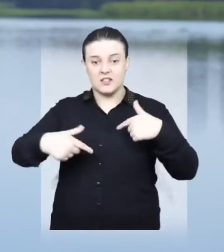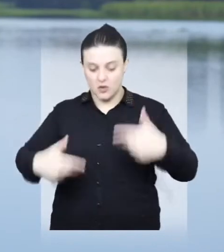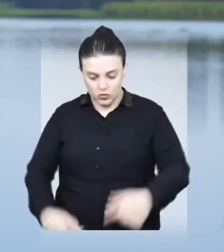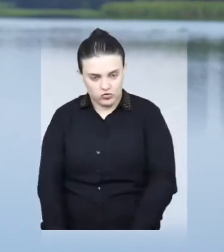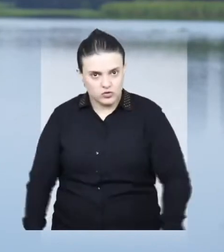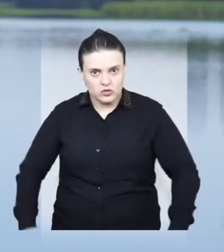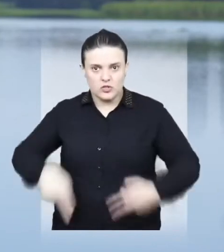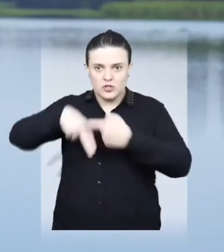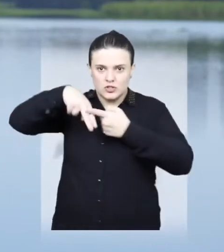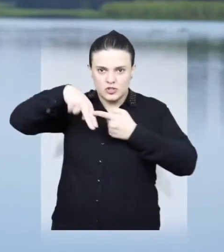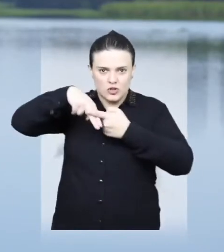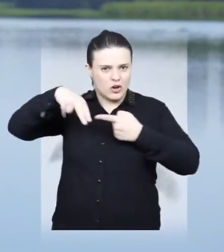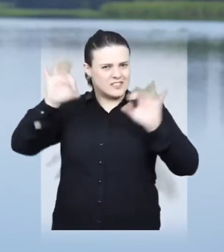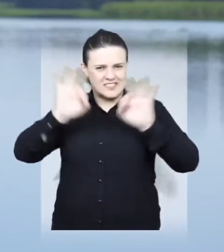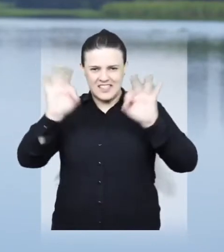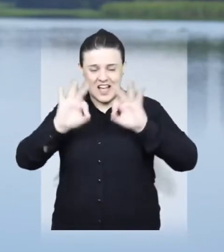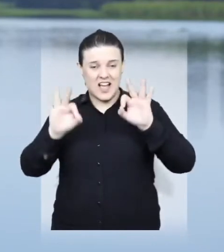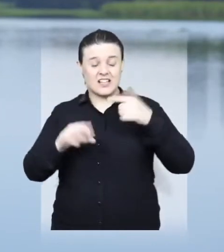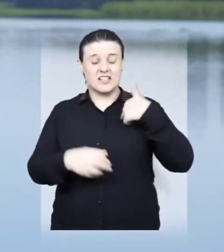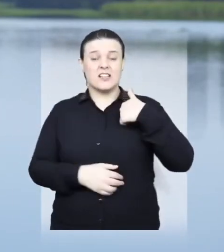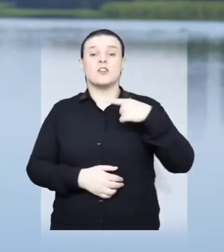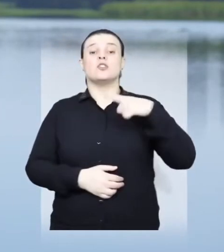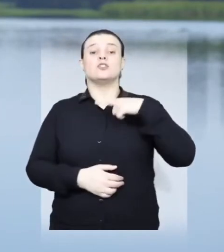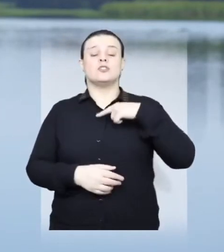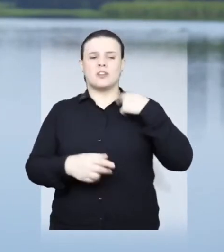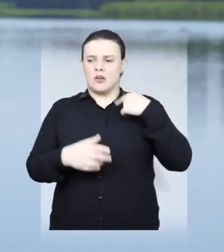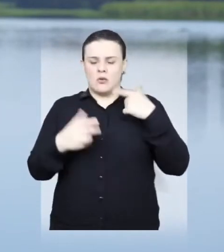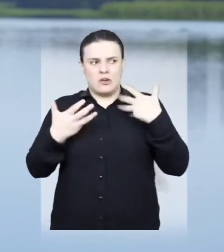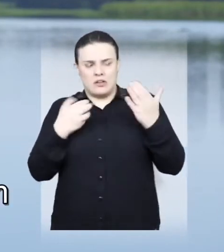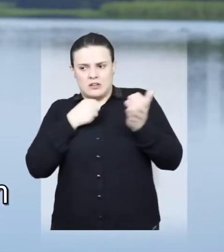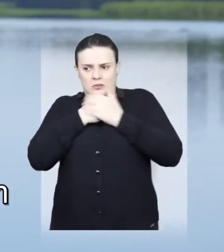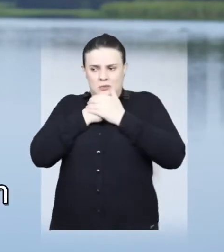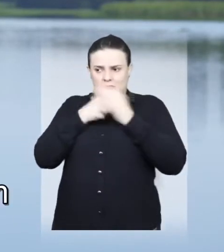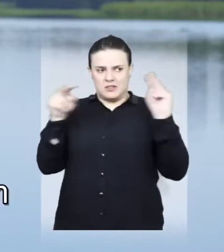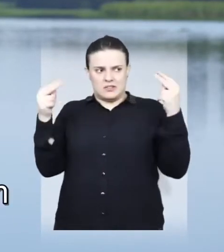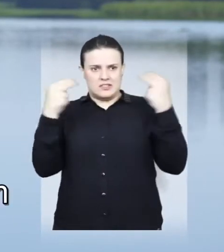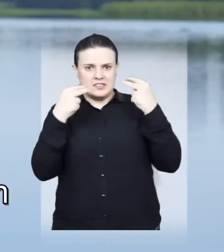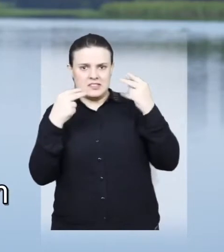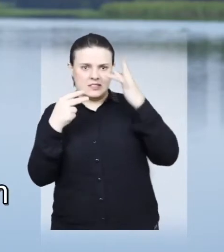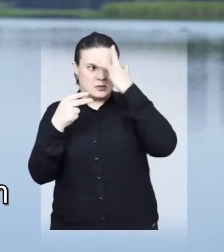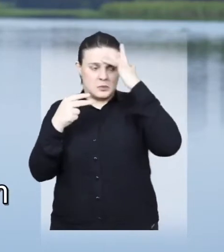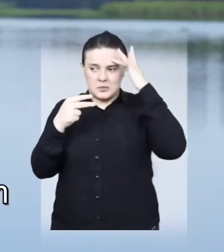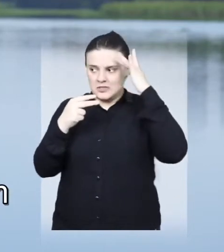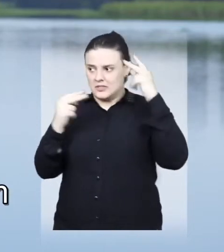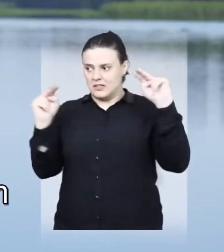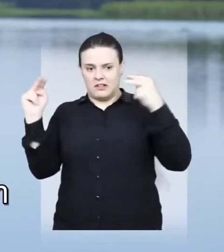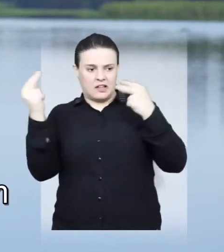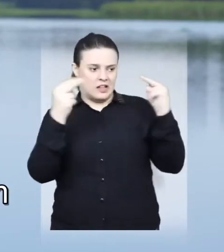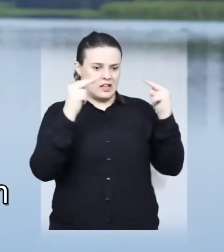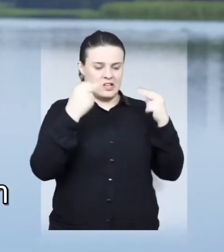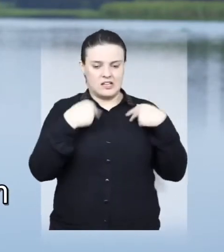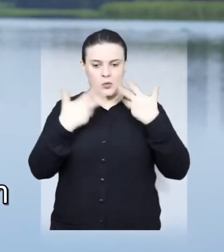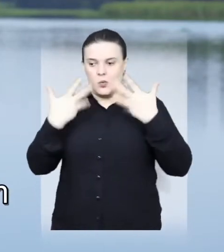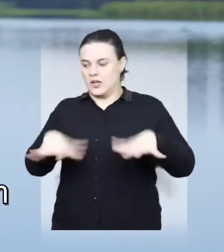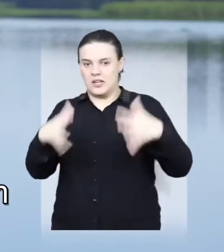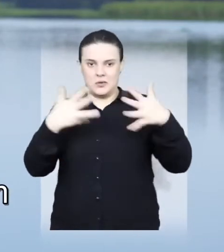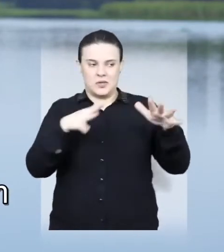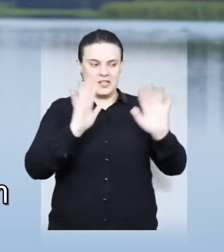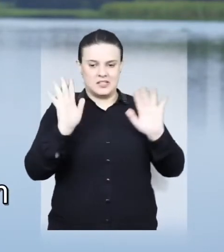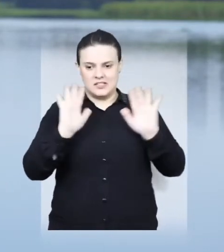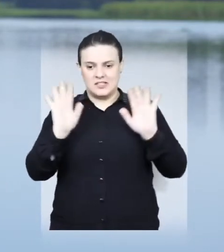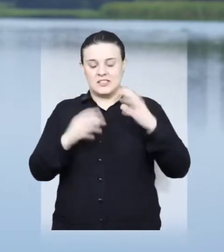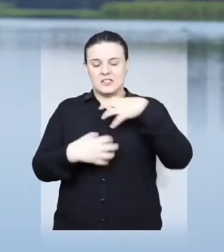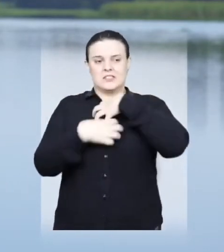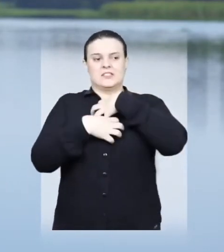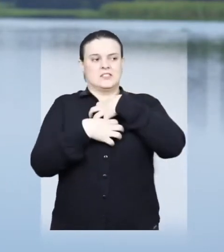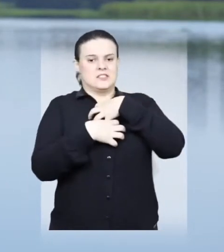usava short, eu tava naquela fase que eu queria me esconder, parecia que as pessoas estavam olhando para mim e